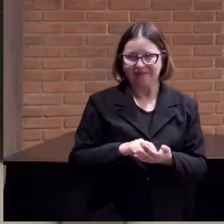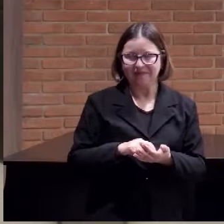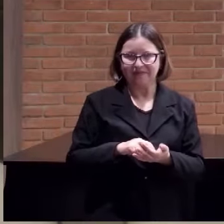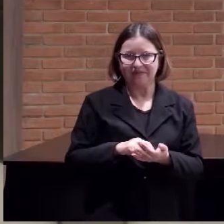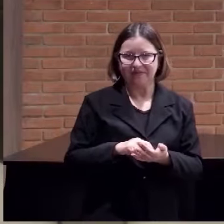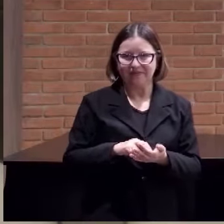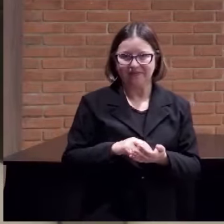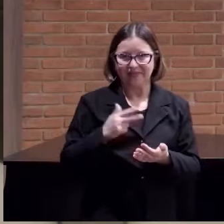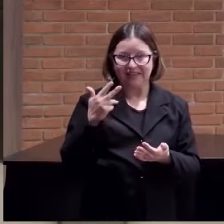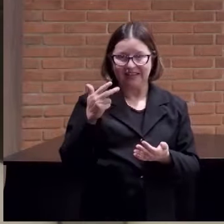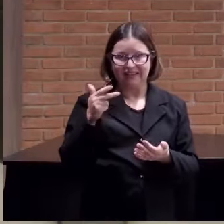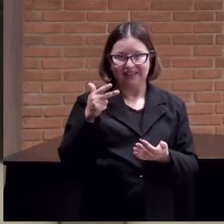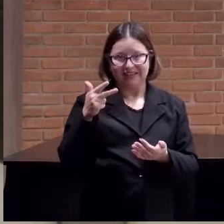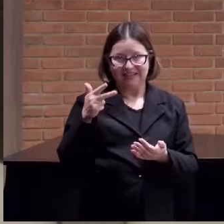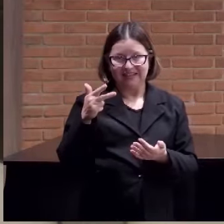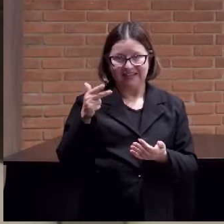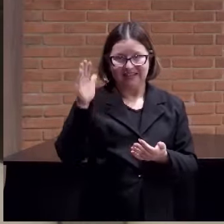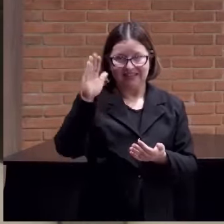3 horas da tarde.